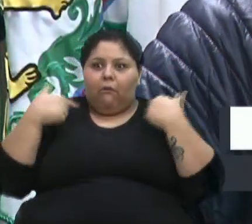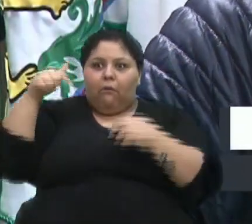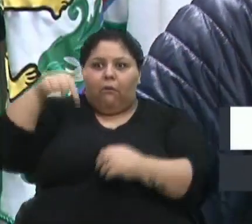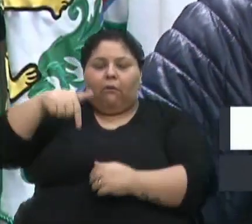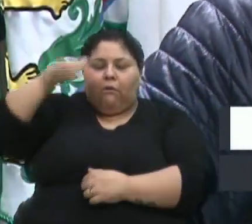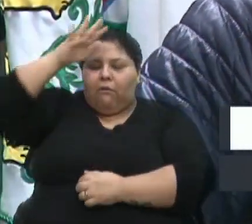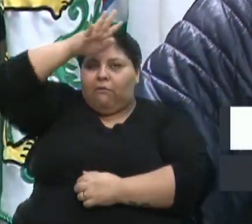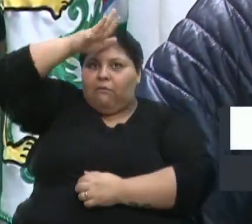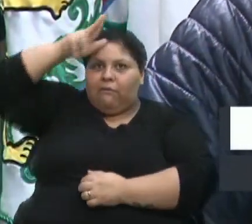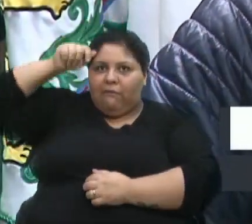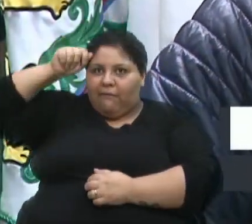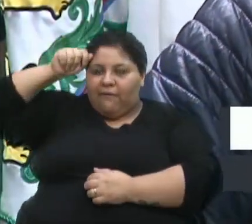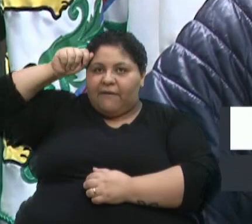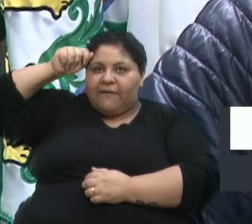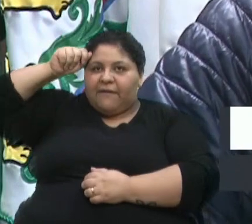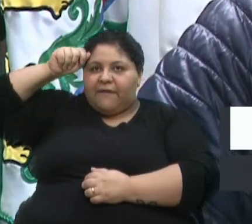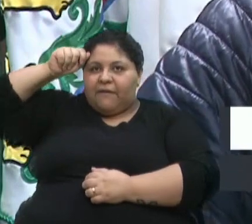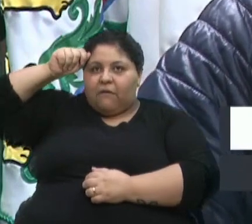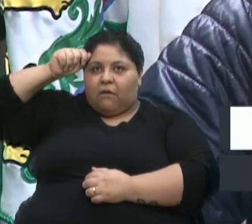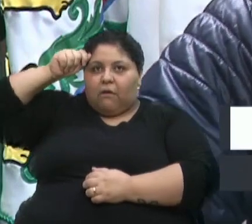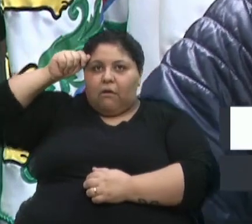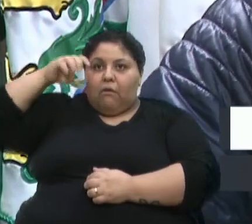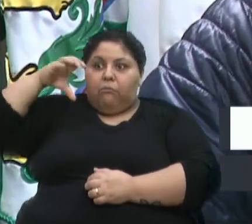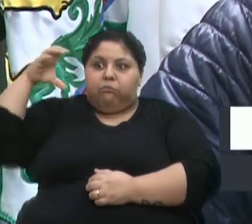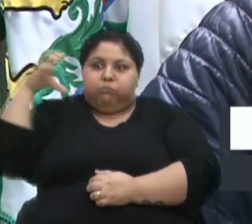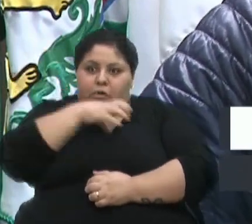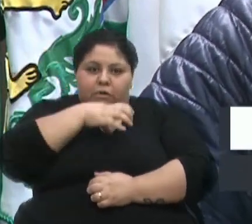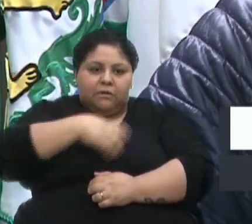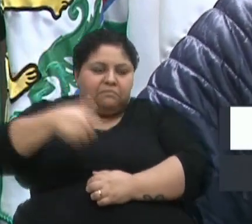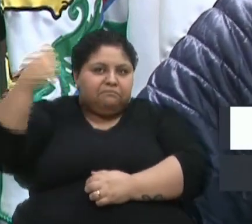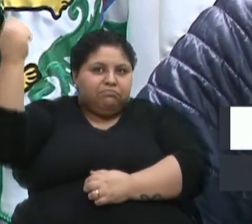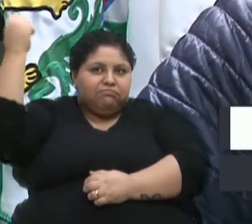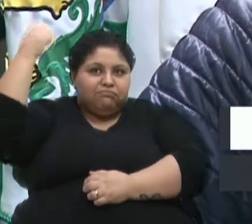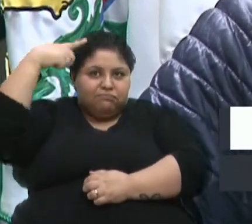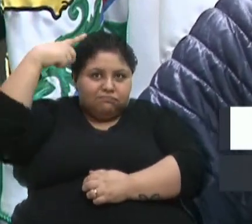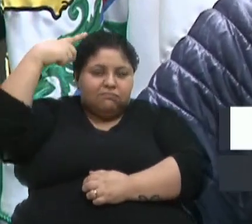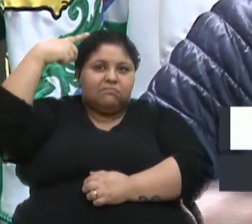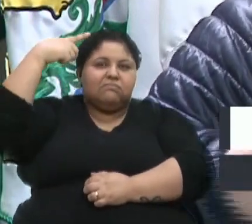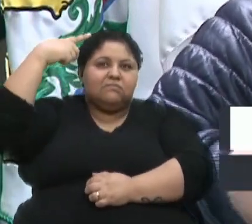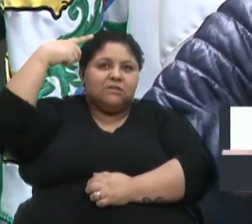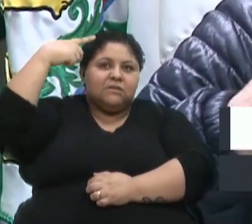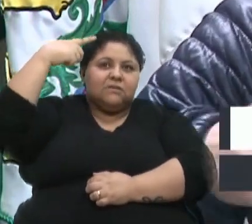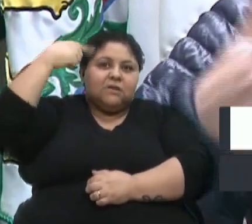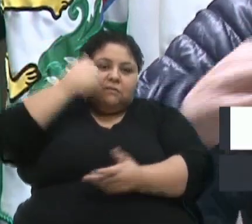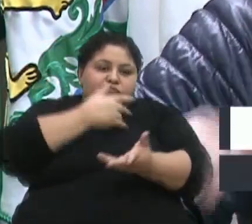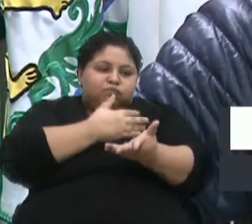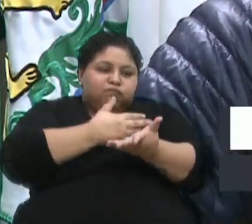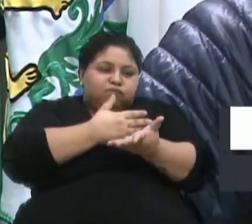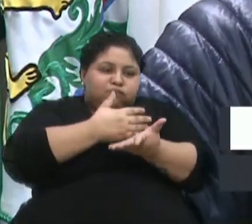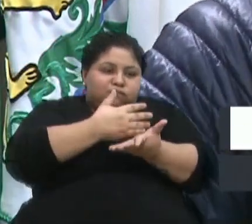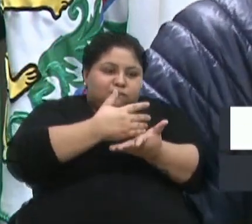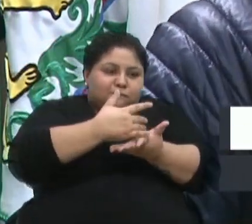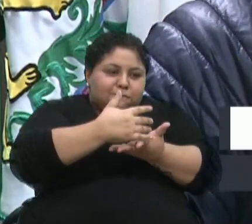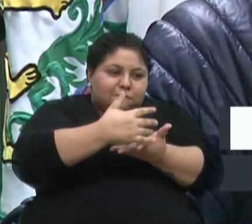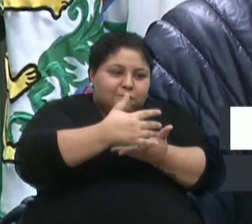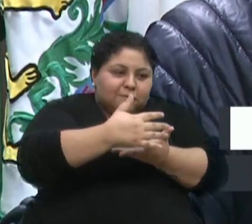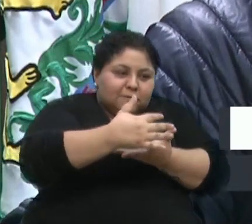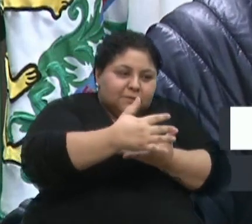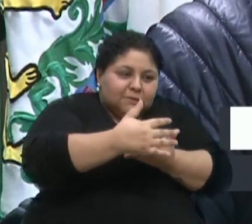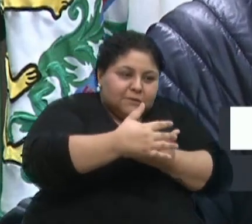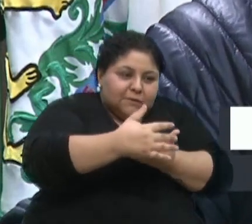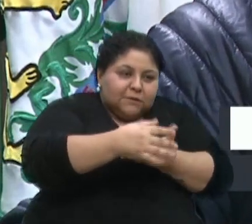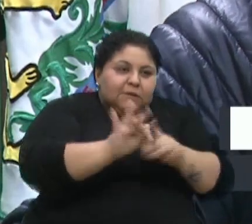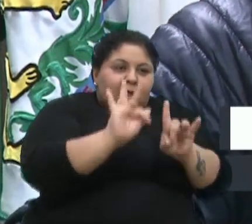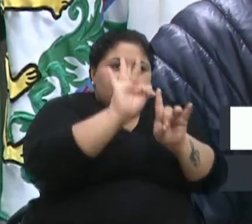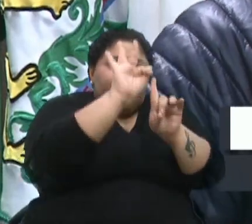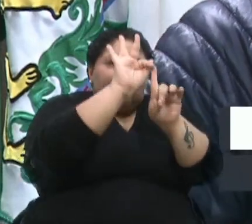prefeitura. Estava muito quente com o sol. E conforme a prova ia desenrolando, a temperatura ia